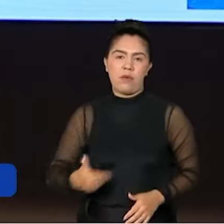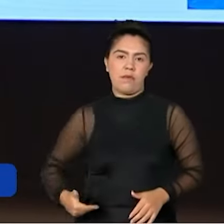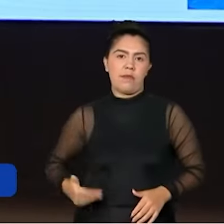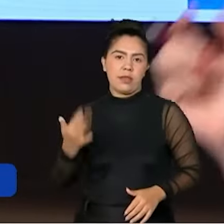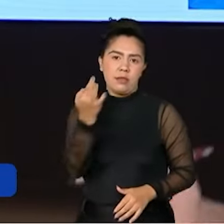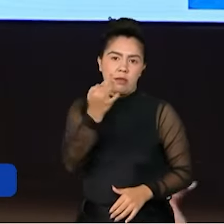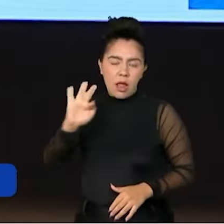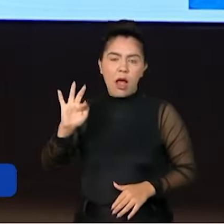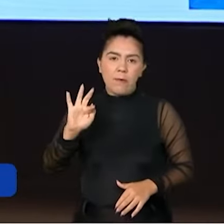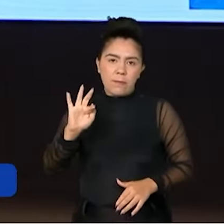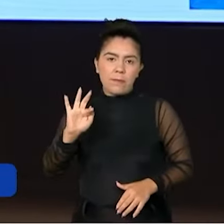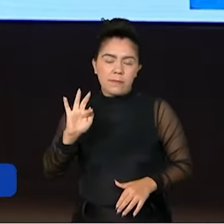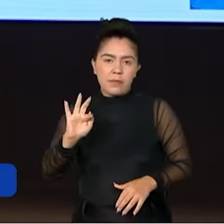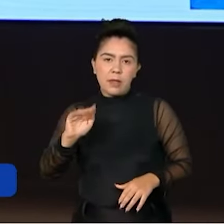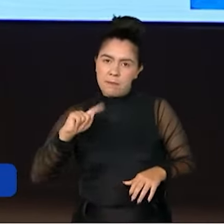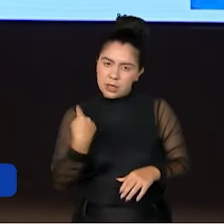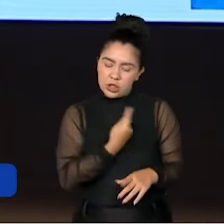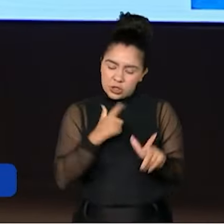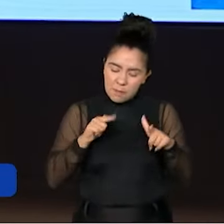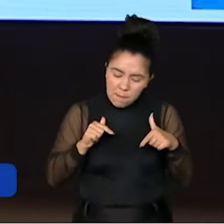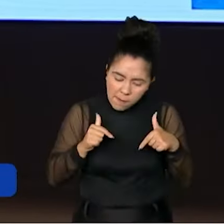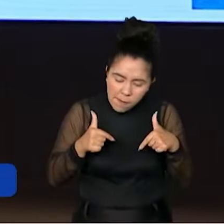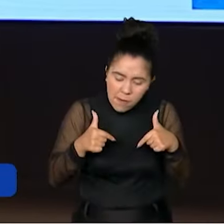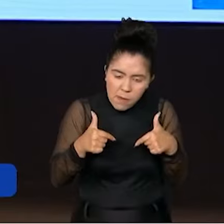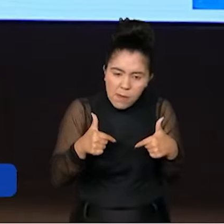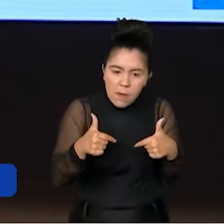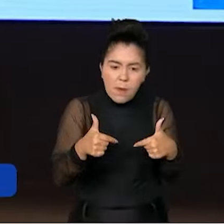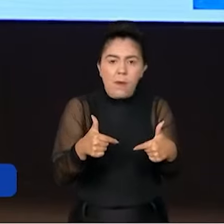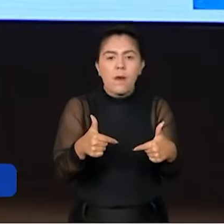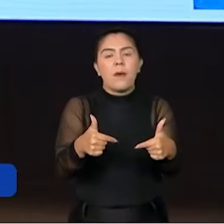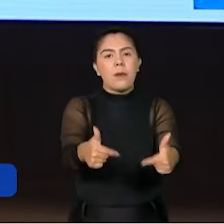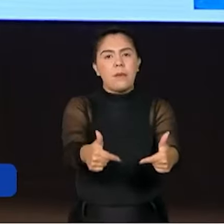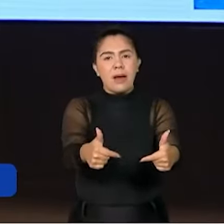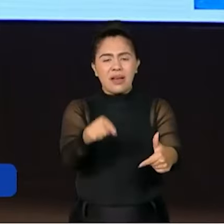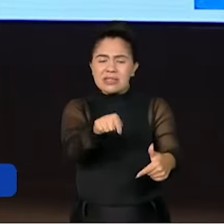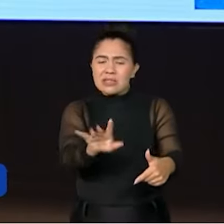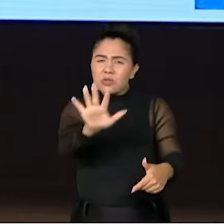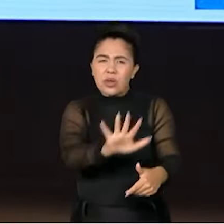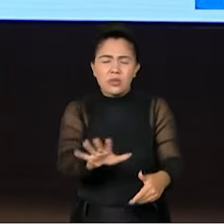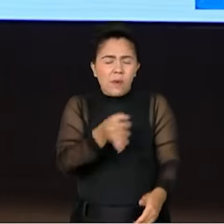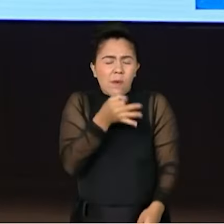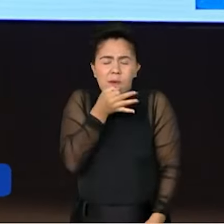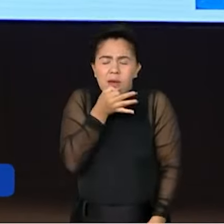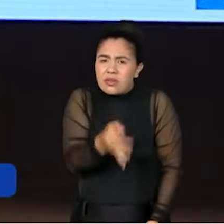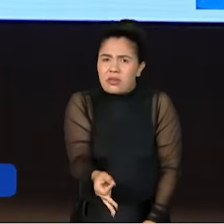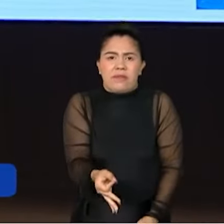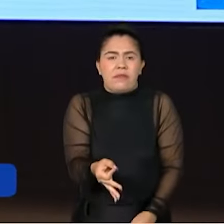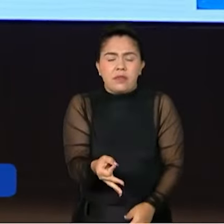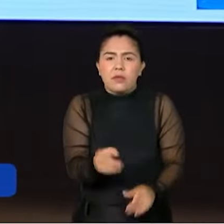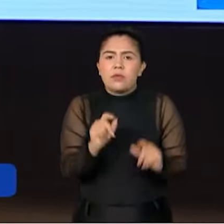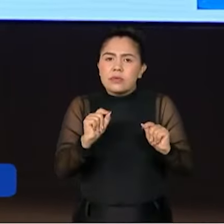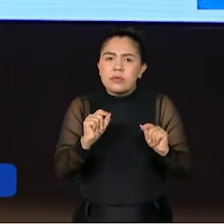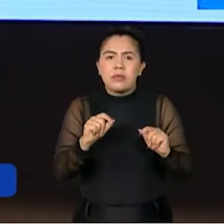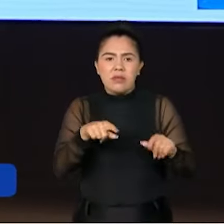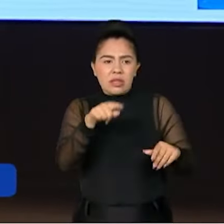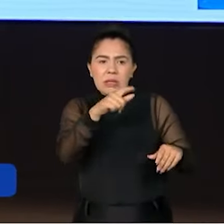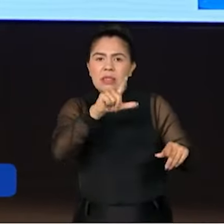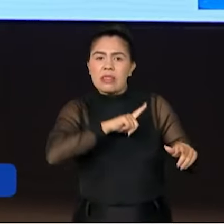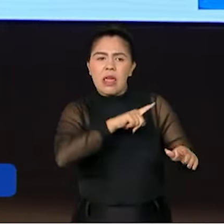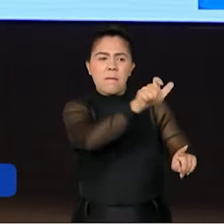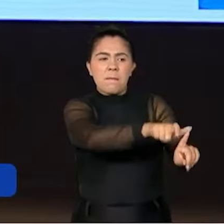para que a gente possa fazer frente a uma situação terrível, que é essa aliança